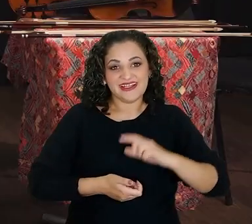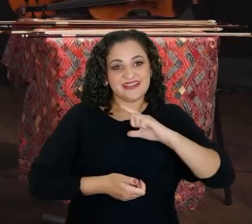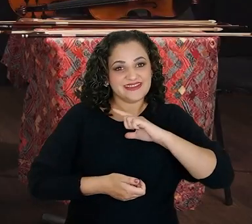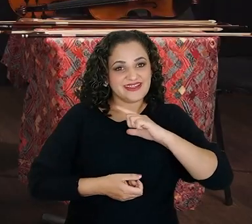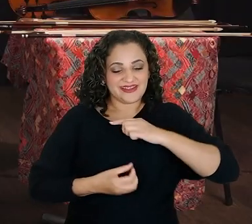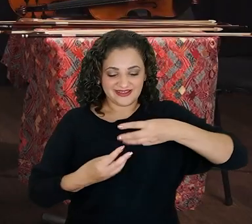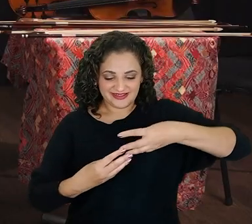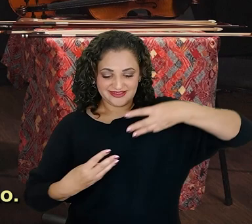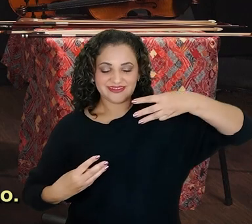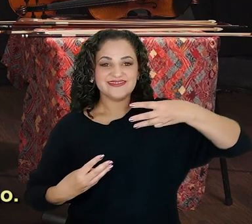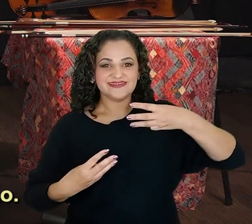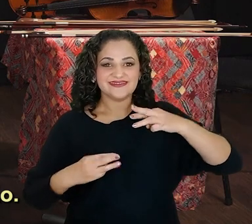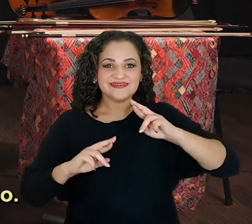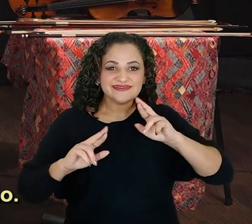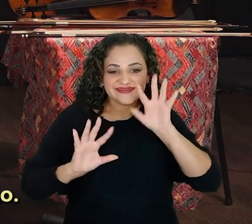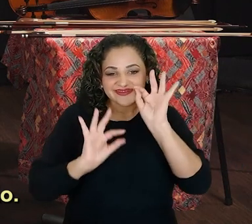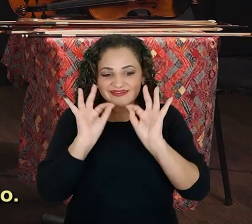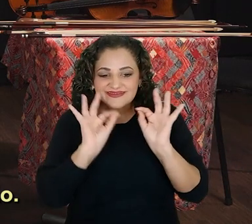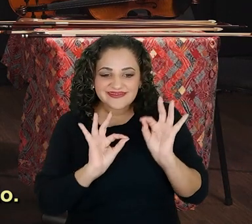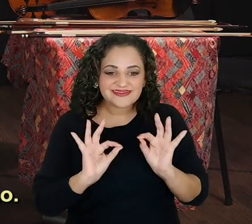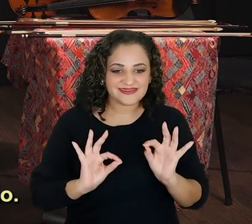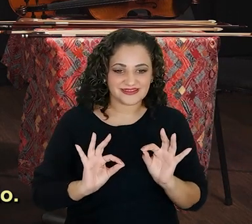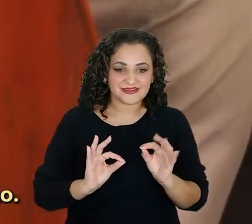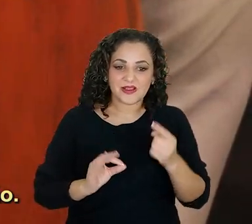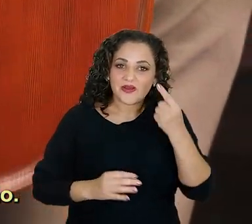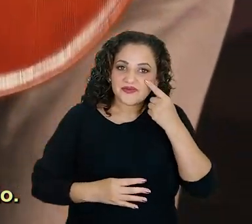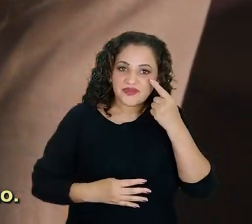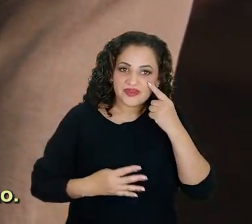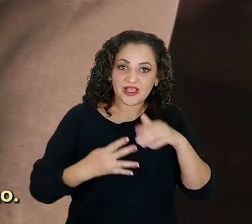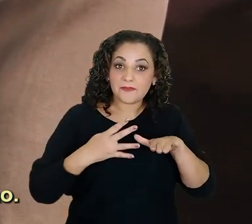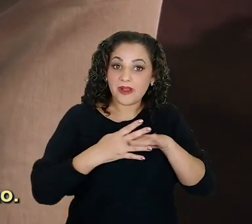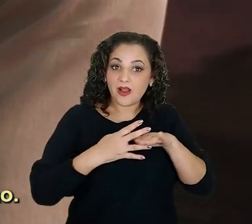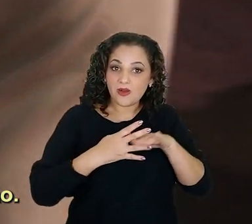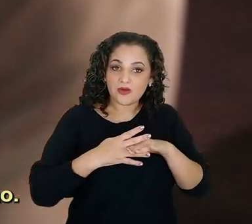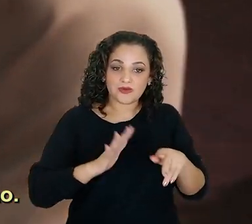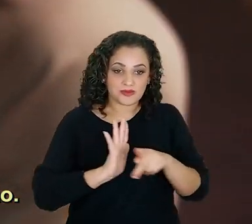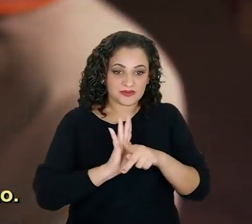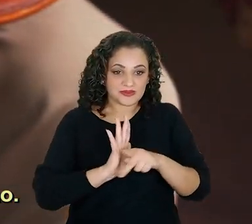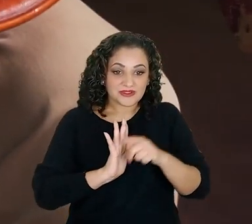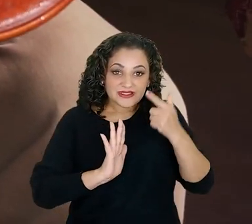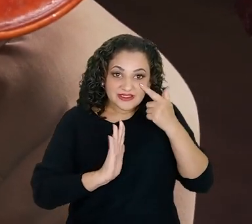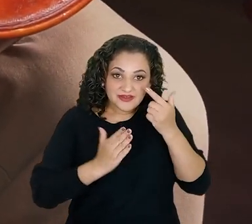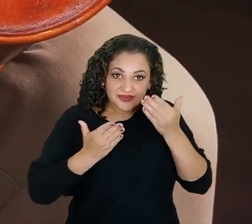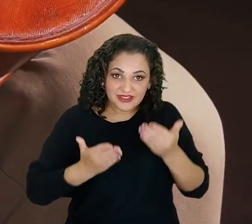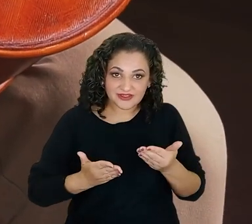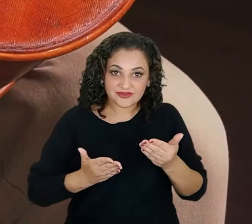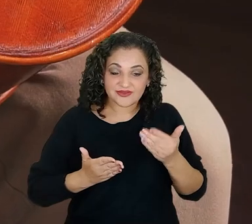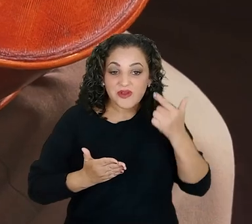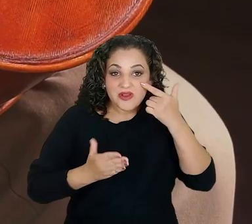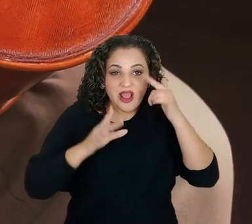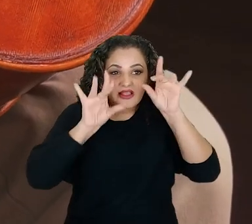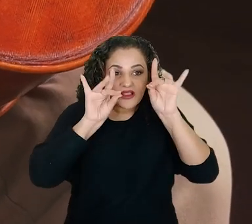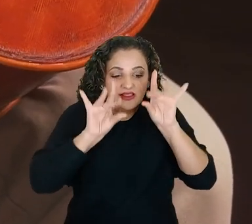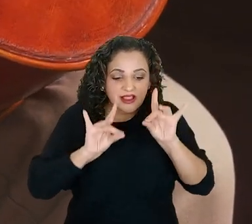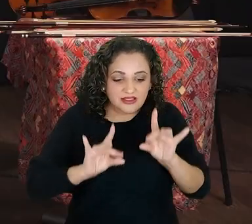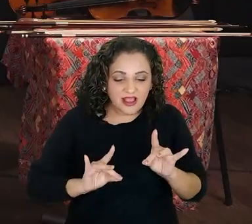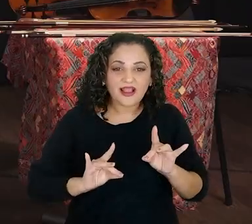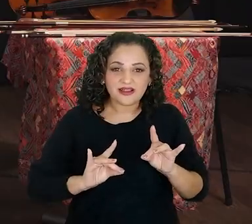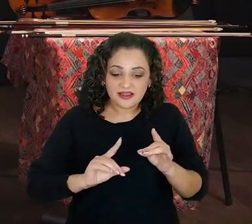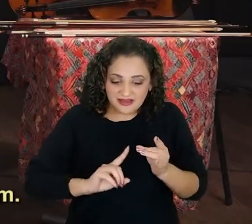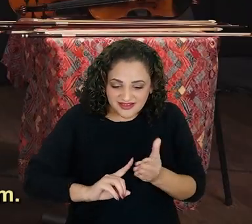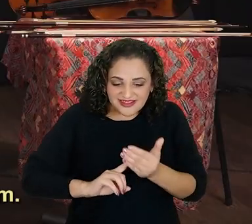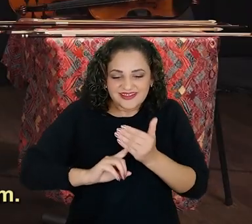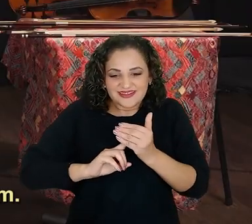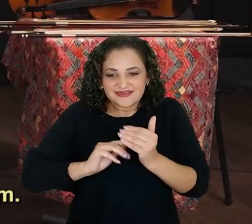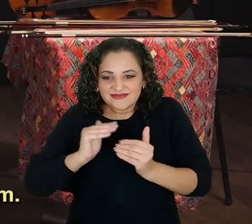diferente e hoje eu trouxe aqui um Chelo Barroco para vocês verem né que aquele não tem Espigão eles não tinham desenvolvido isso ainda